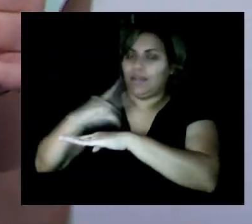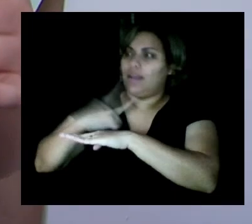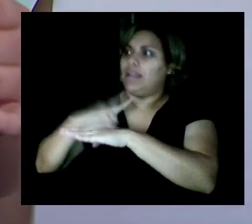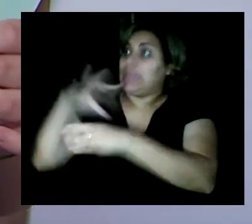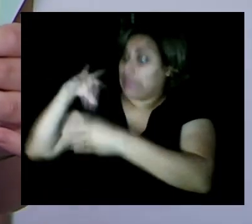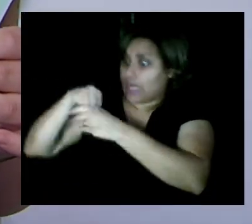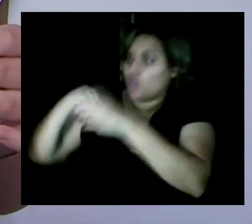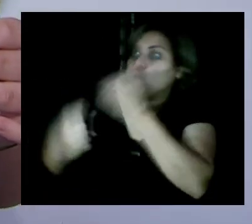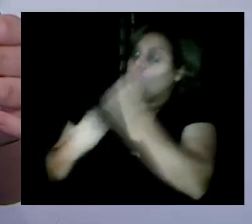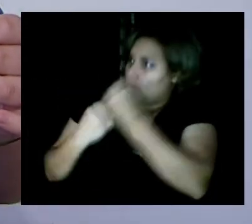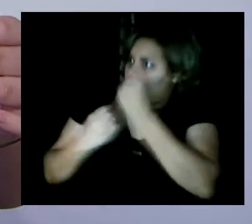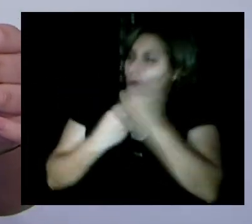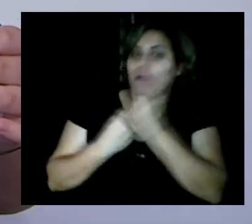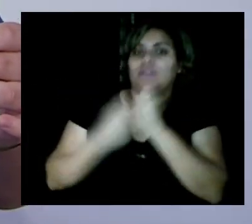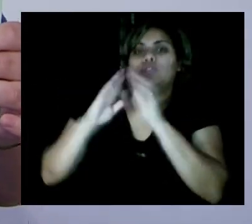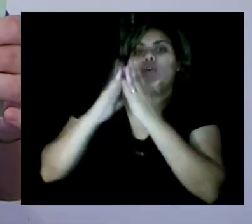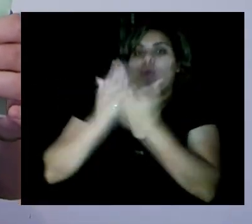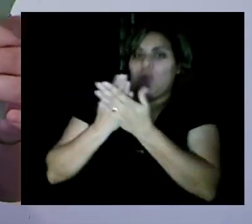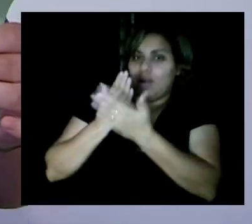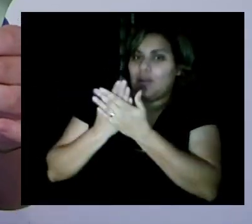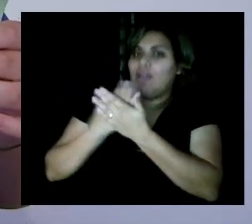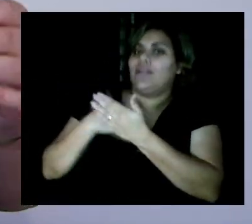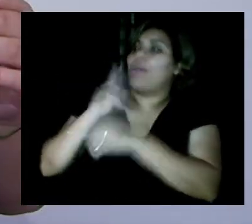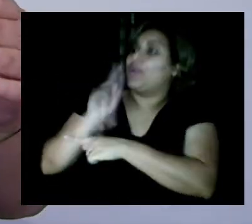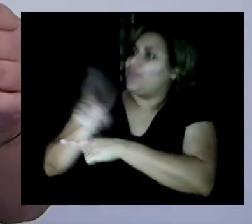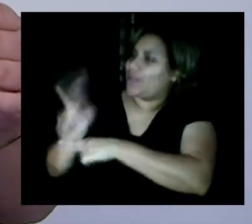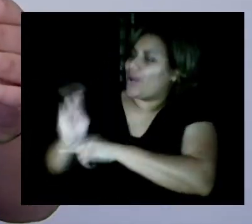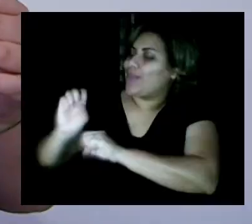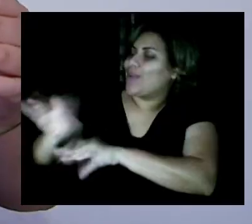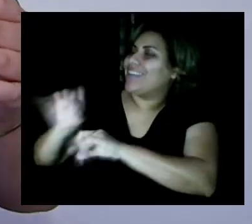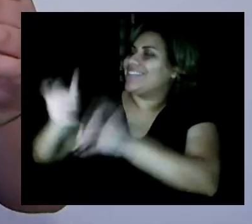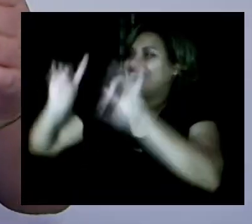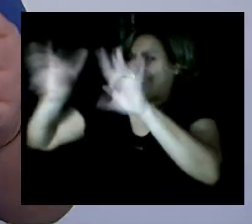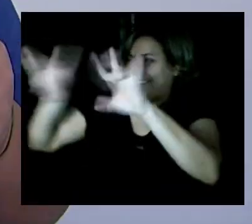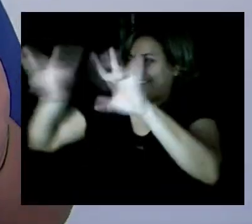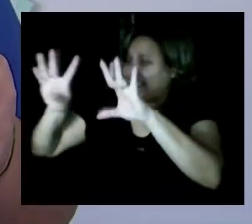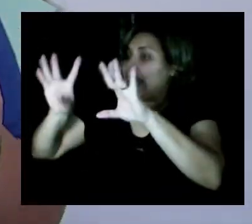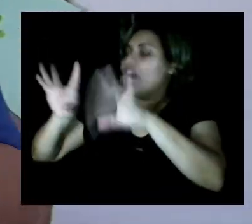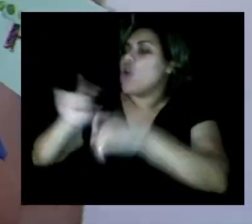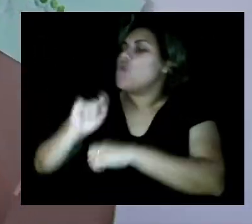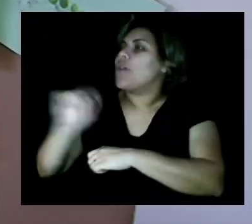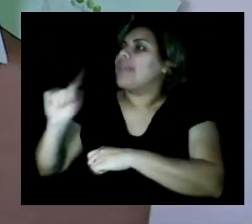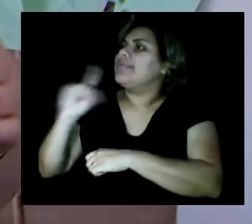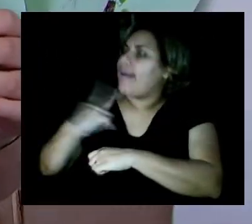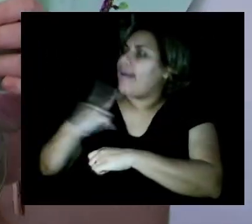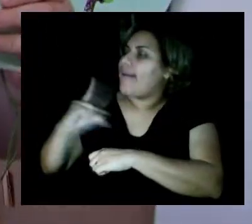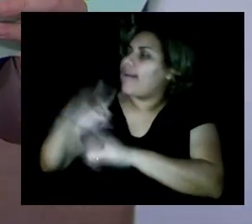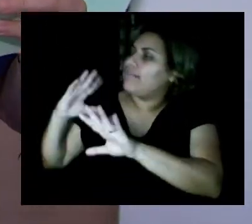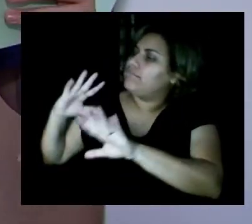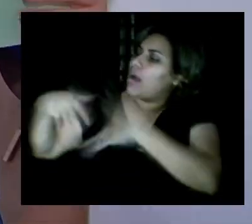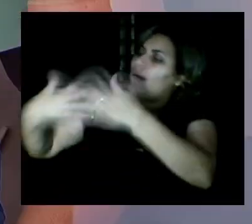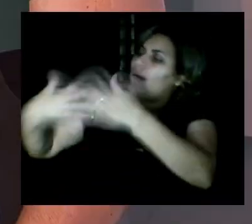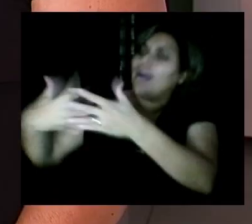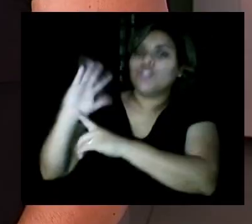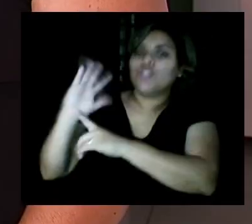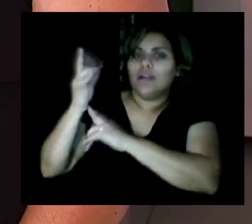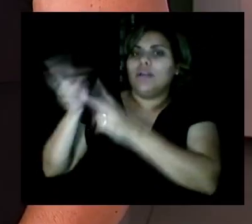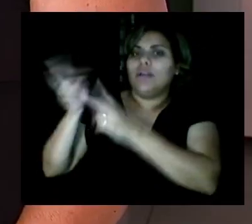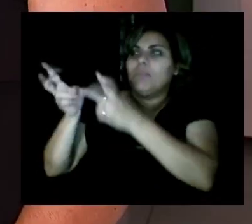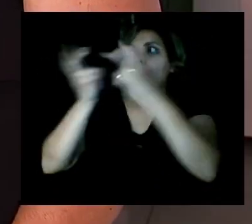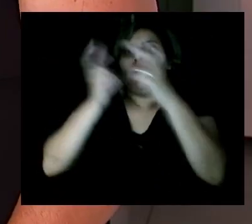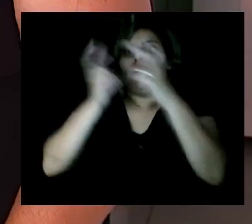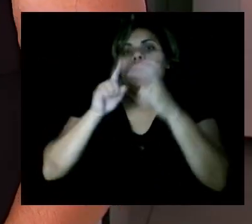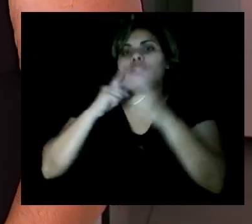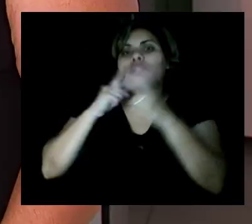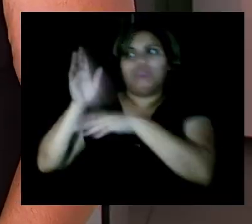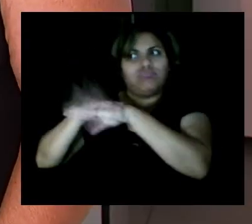escola, tem professora de educação especial. E aconteceu isso, mas acontece e assim, eles tomaram as providências e graças a Deus está